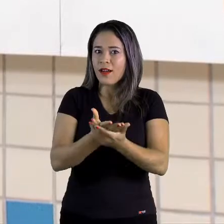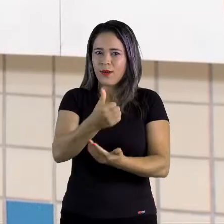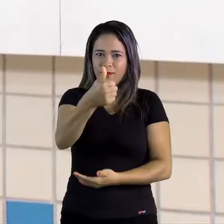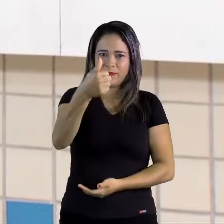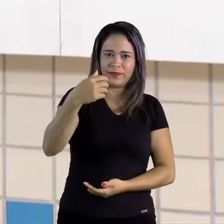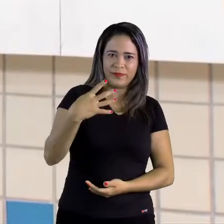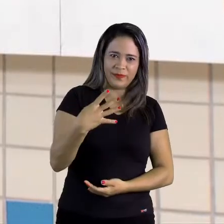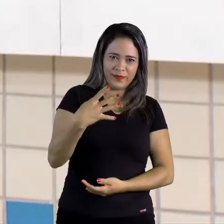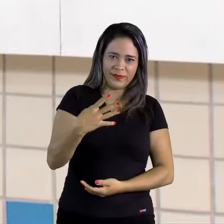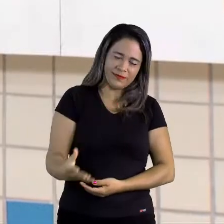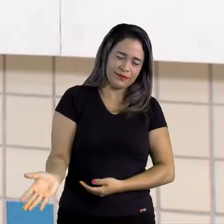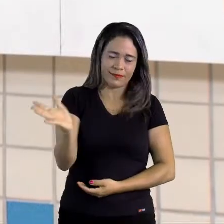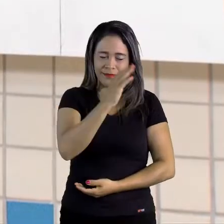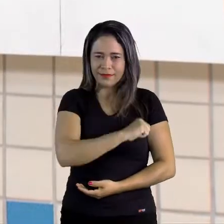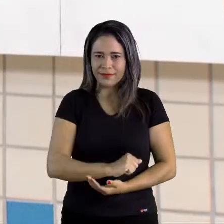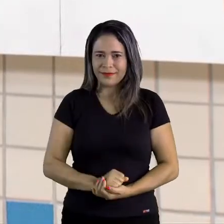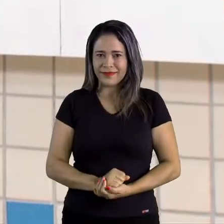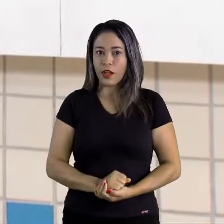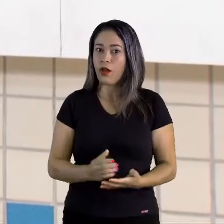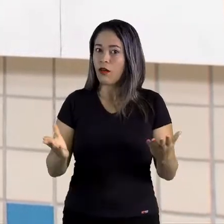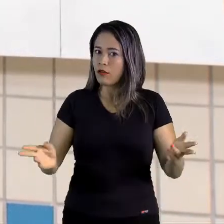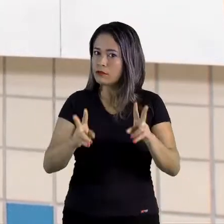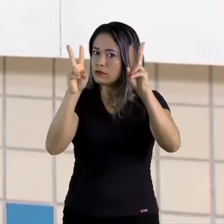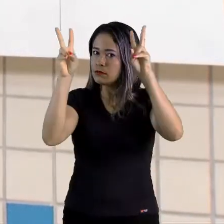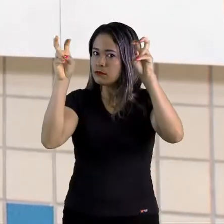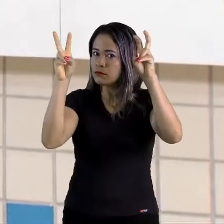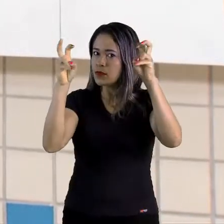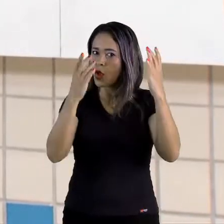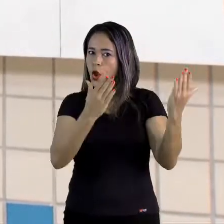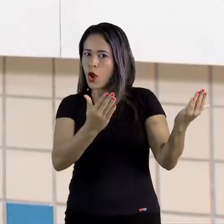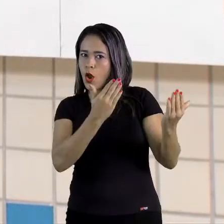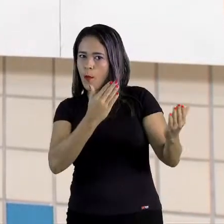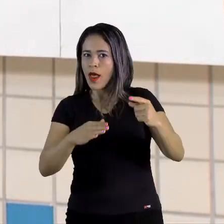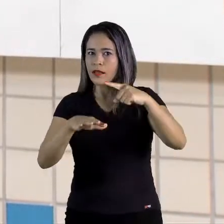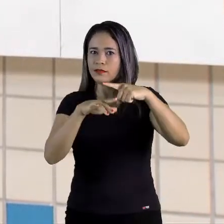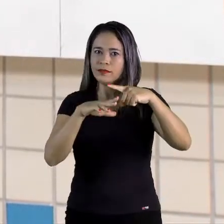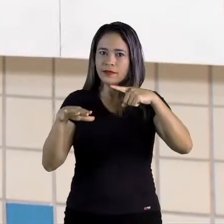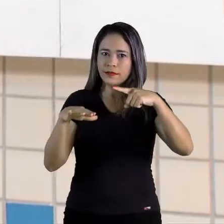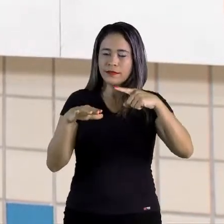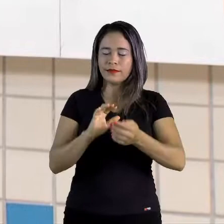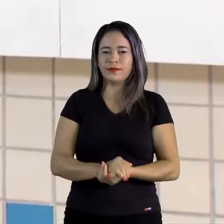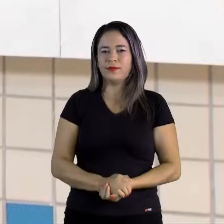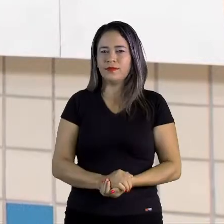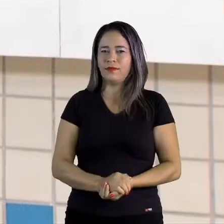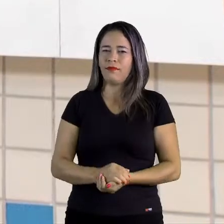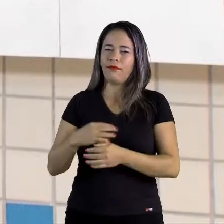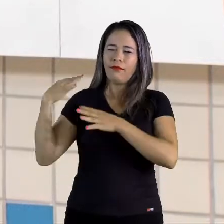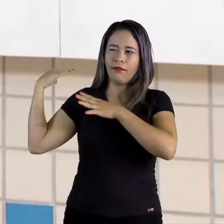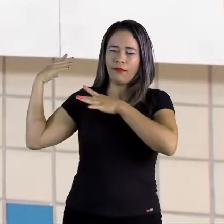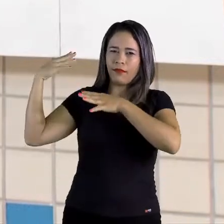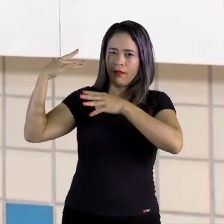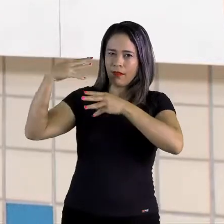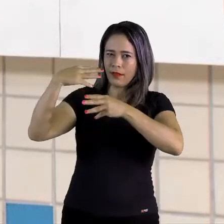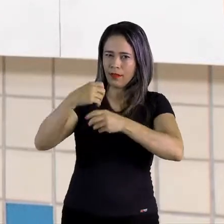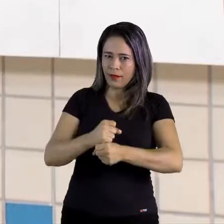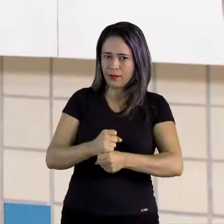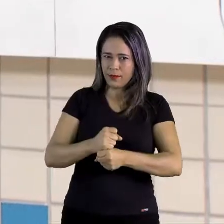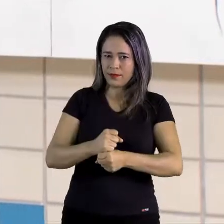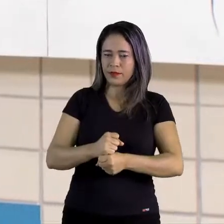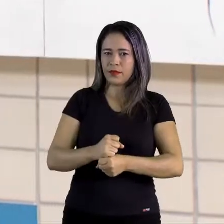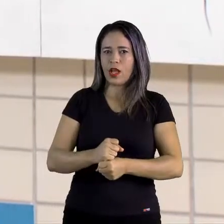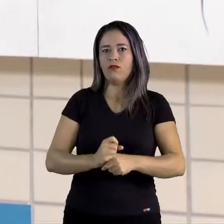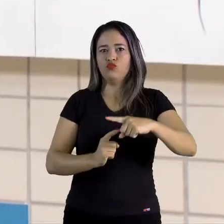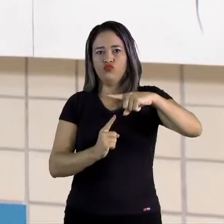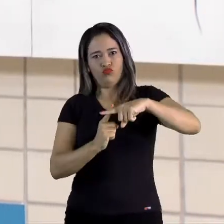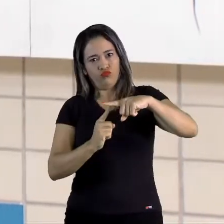14. Vamos lá? Hoje o nosso assunto é comparação de fração. Vamos dar uma recapitulada? Então, nós vimos os tipos